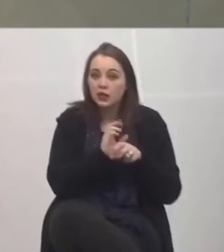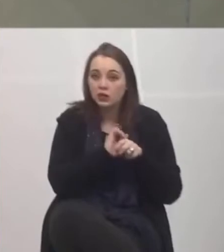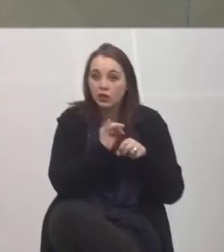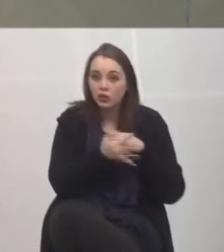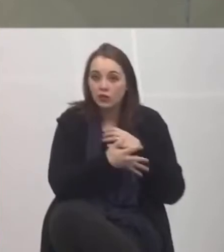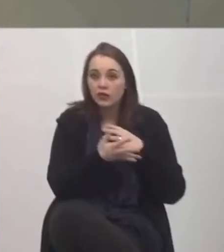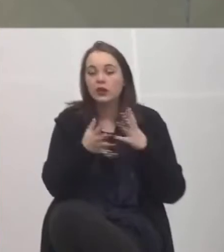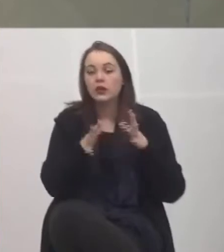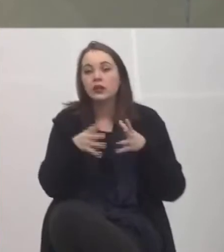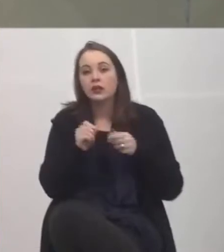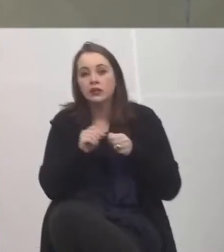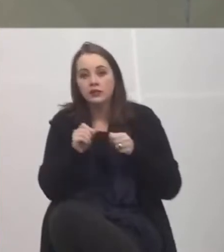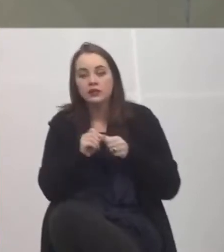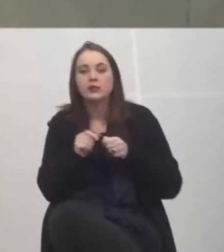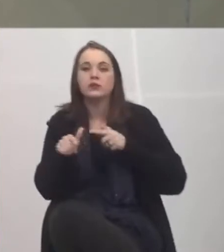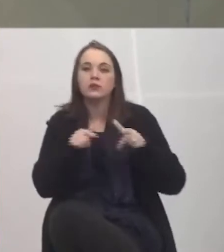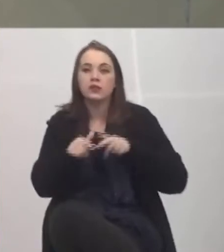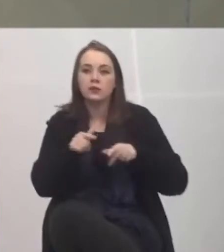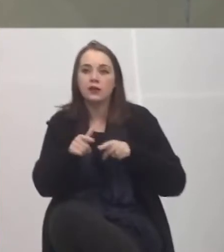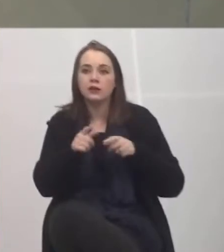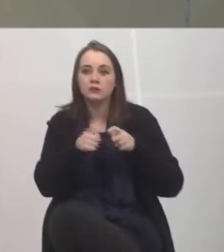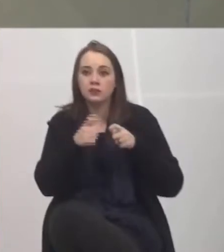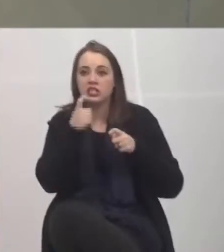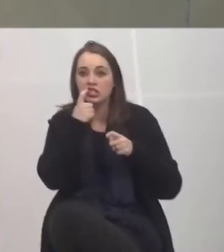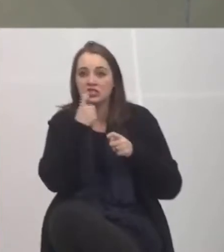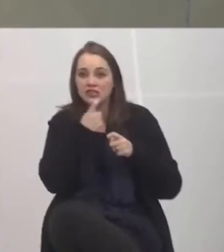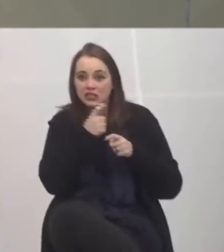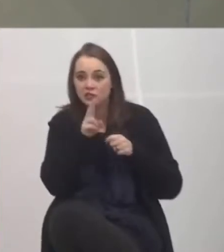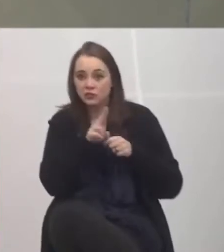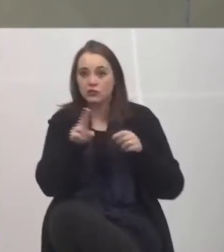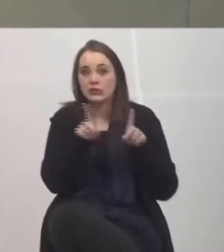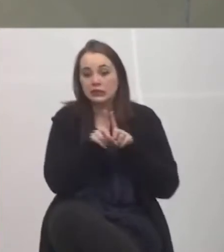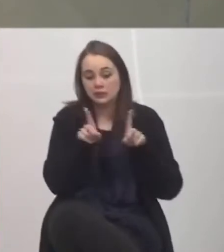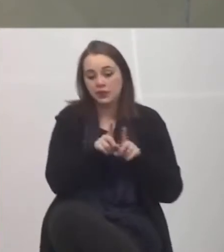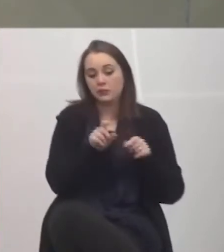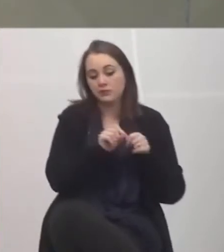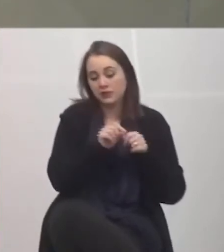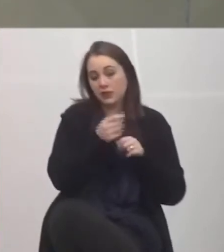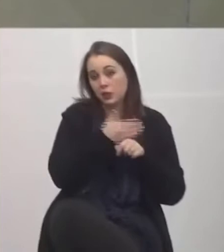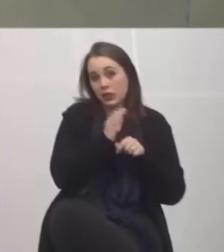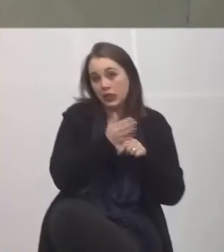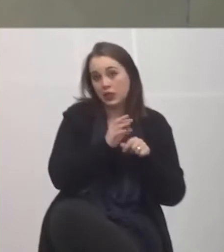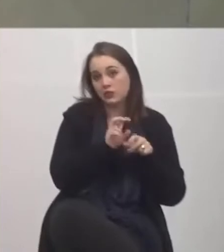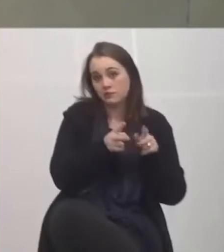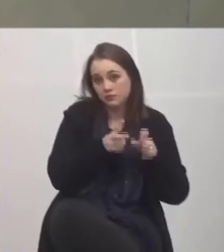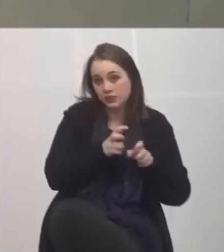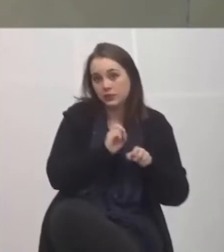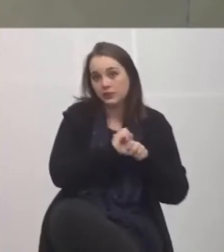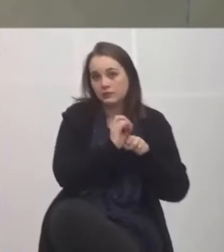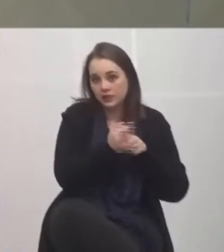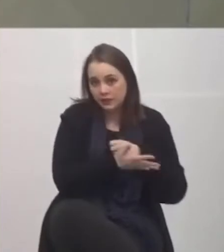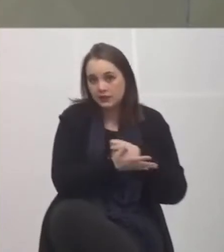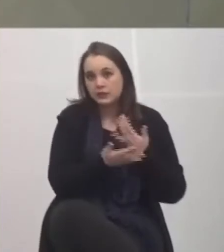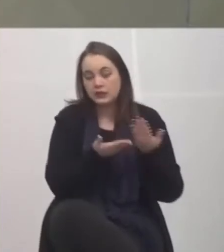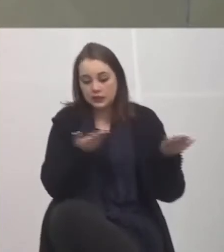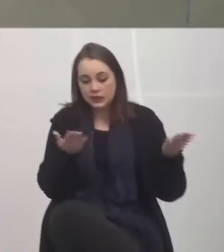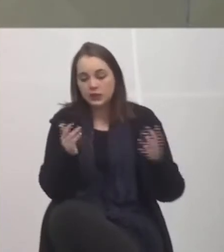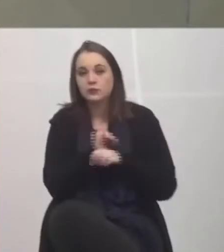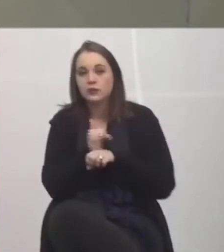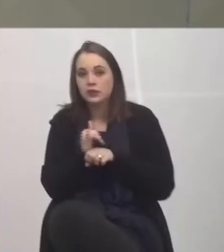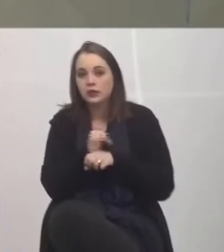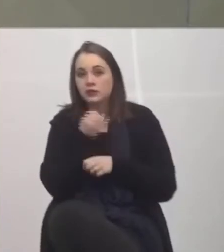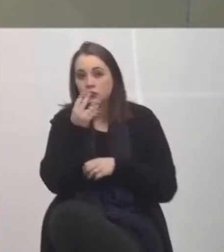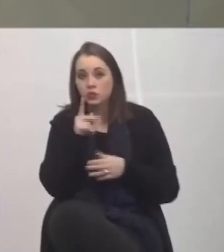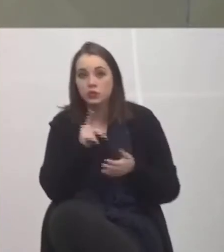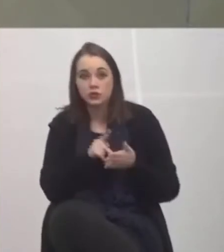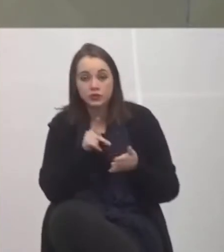obra do dentista fosse utilizada para esse fim, que foi realmente uma estratégia muito boa